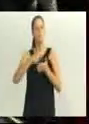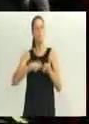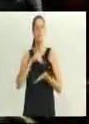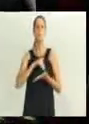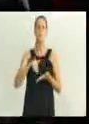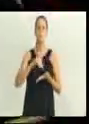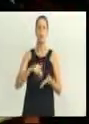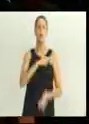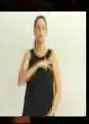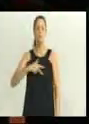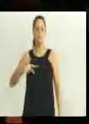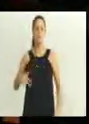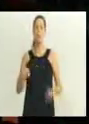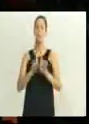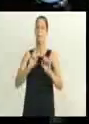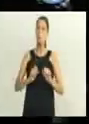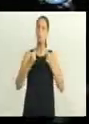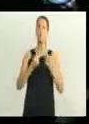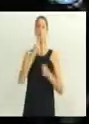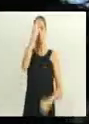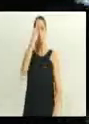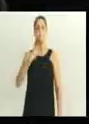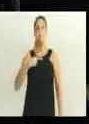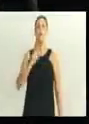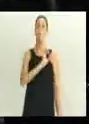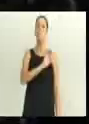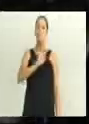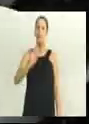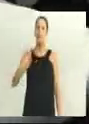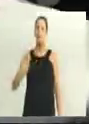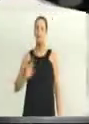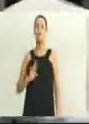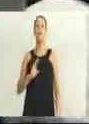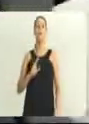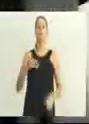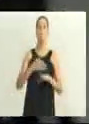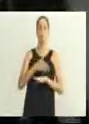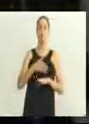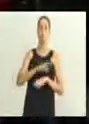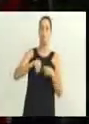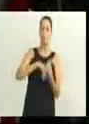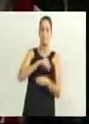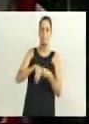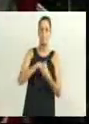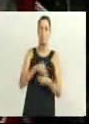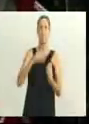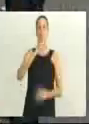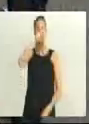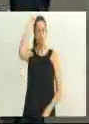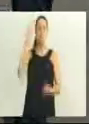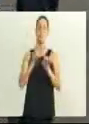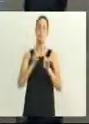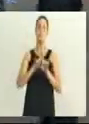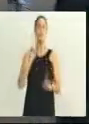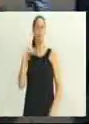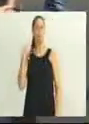Paulo Kleinubing e o esforço pessoal de cada um dos envolvidos, desde o comando do Corpo de Bombeiros, a cada um dos senhores vereadores que se empenhou nessa